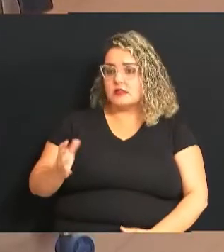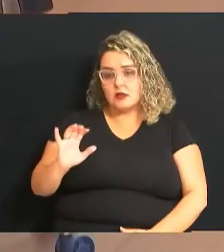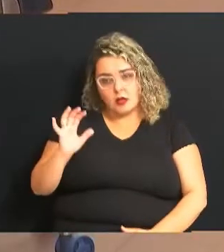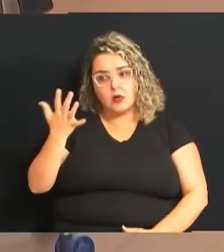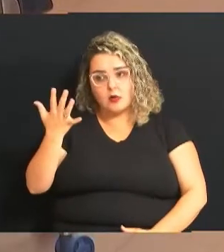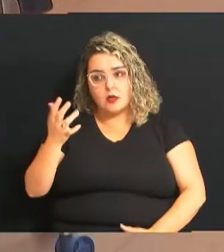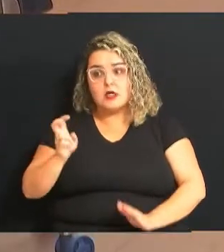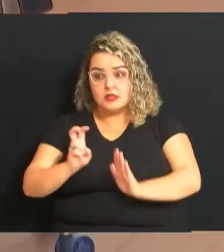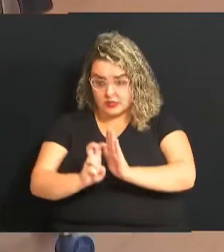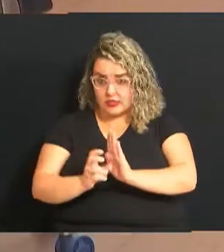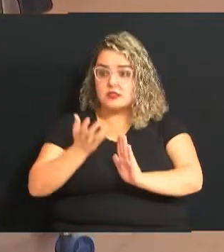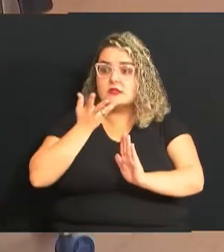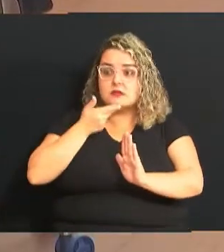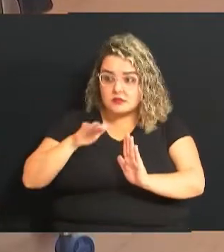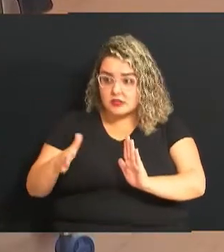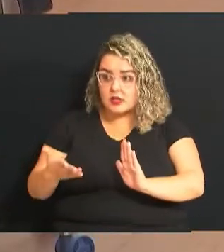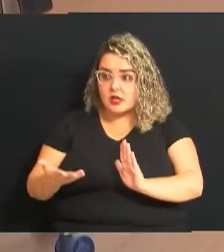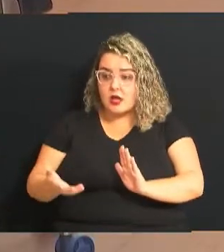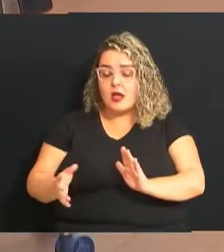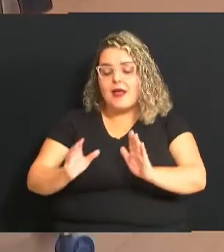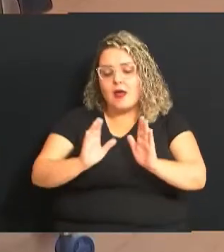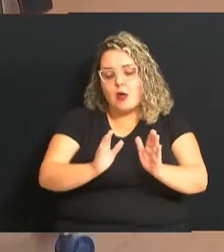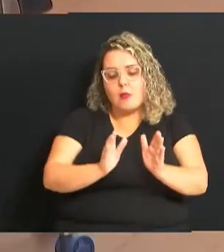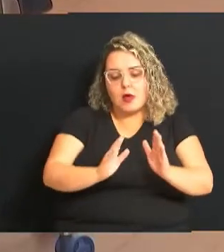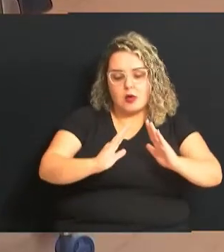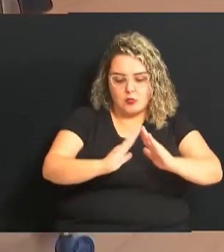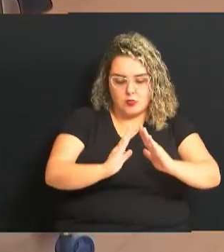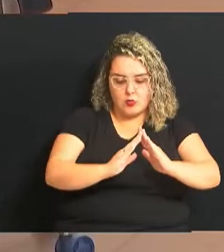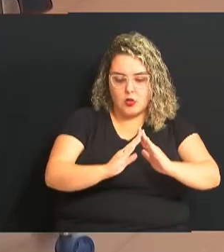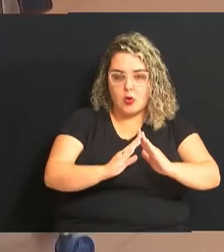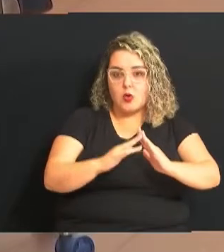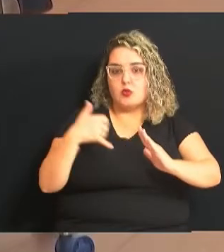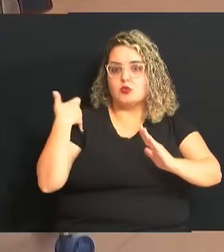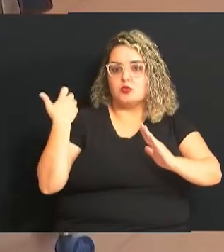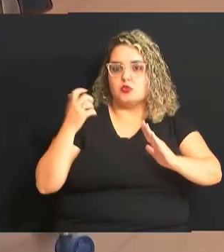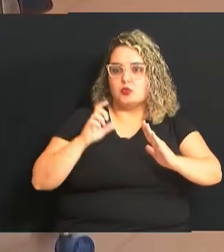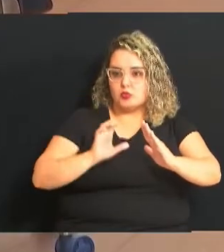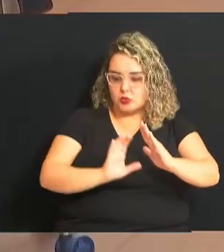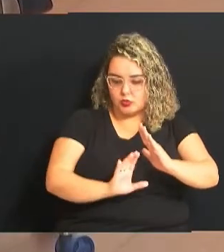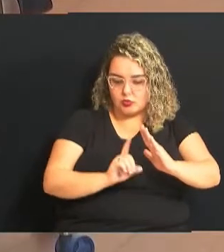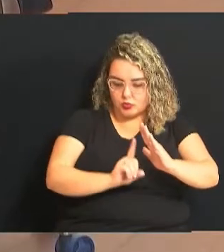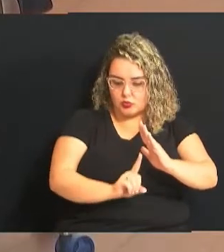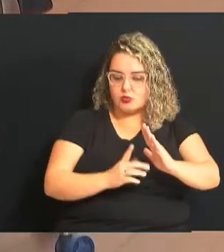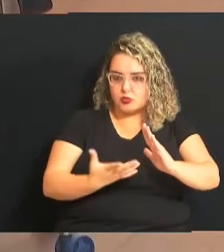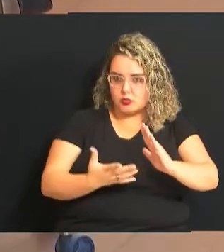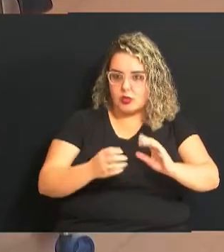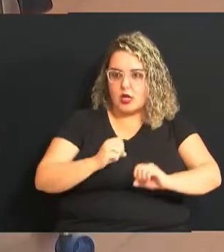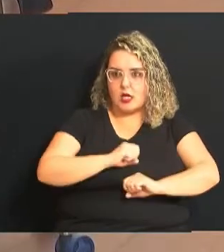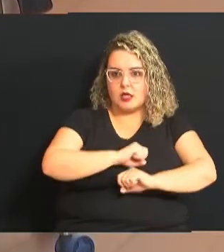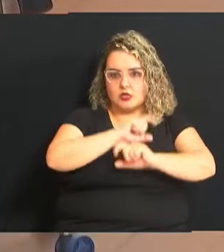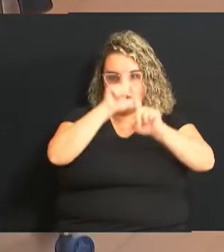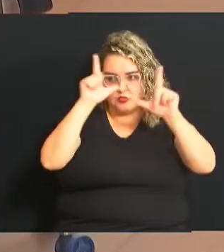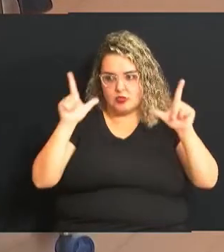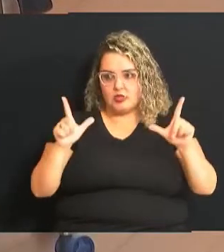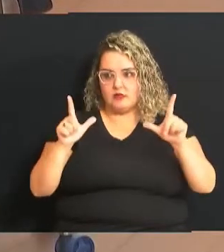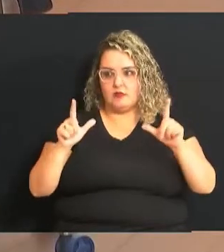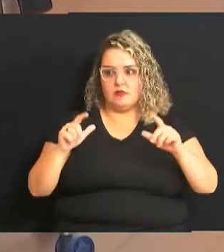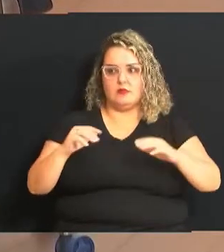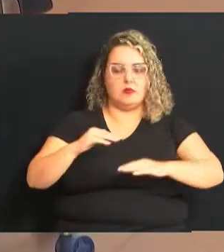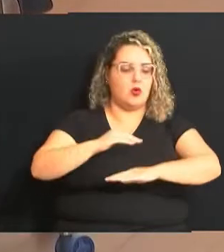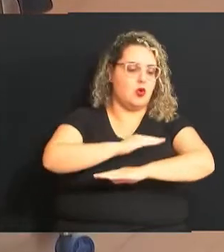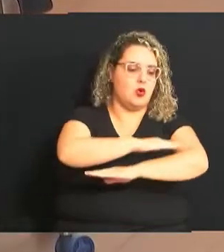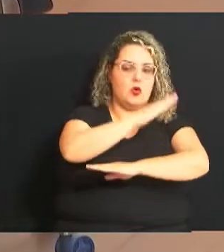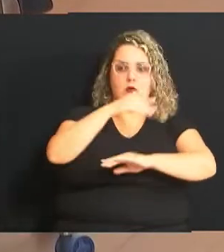creches das crianças, isso, né? Você deixa o idoso lá, o seu familiar de manhã, e aí ele vai fazer